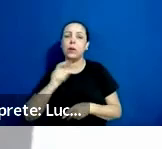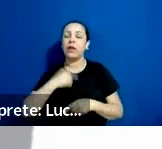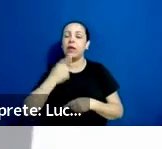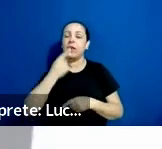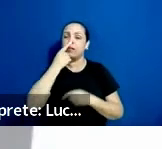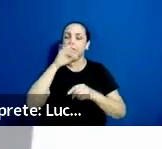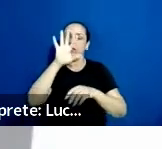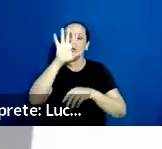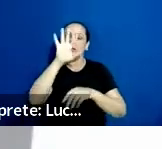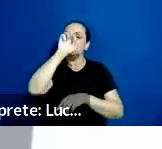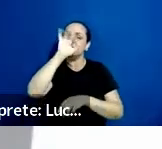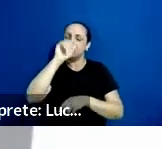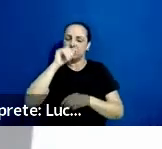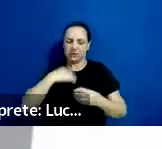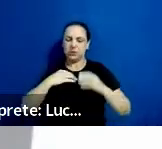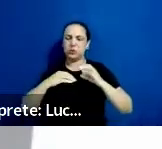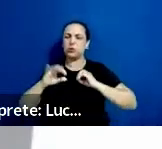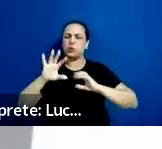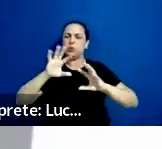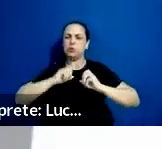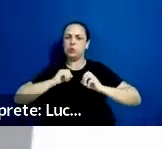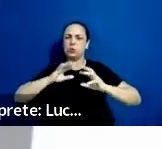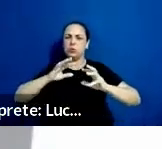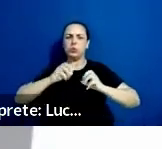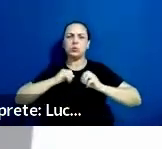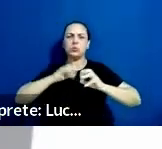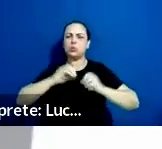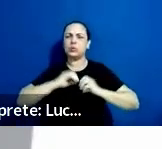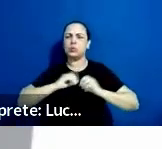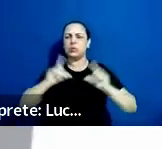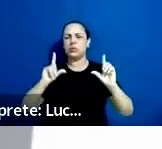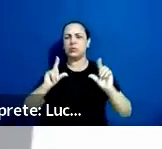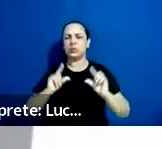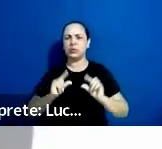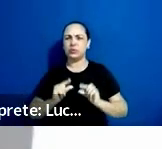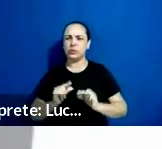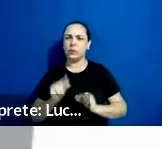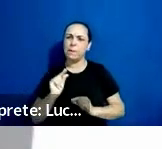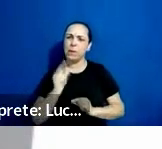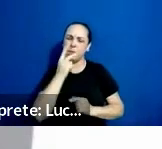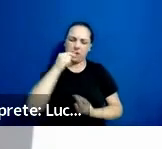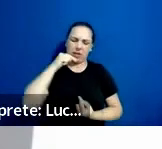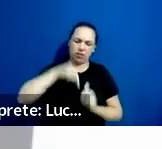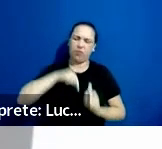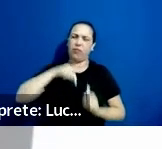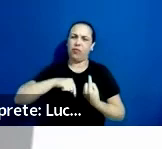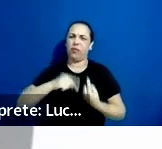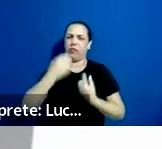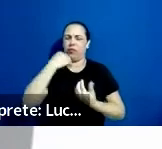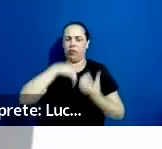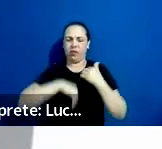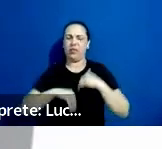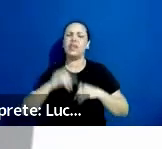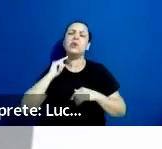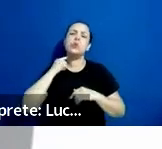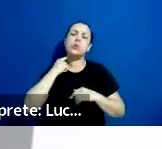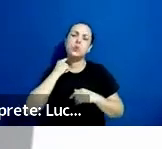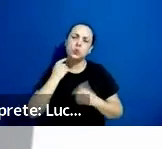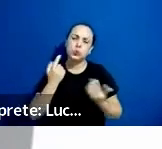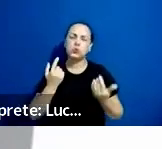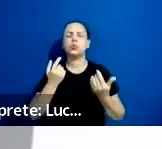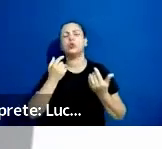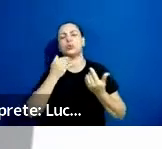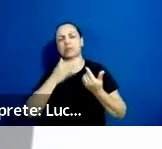a gente aprender um pouco hoje sobre as causas das enfermidades. Porque hoje em dia a gente às vezes trata muito as